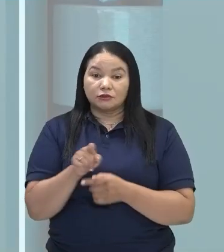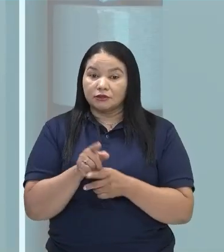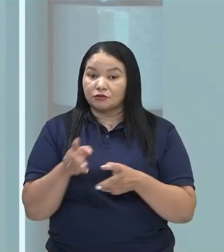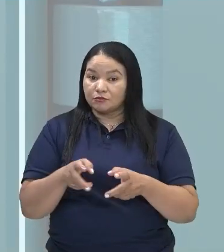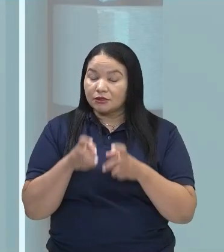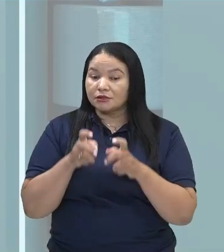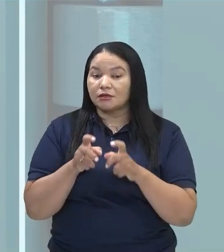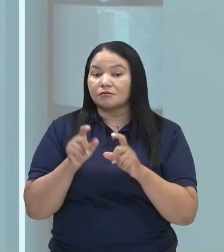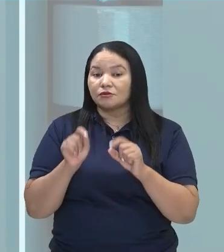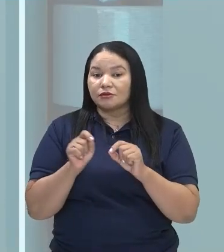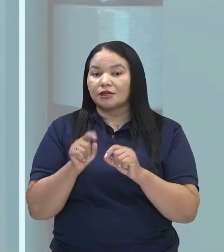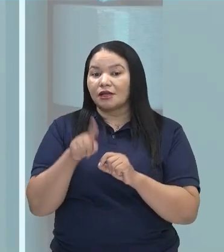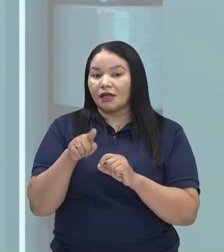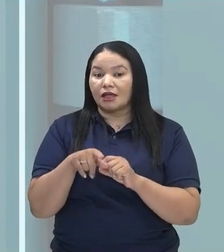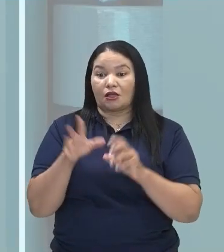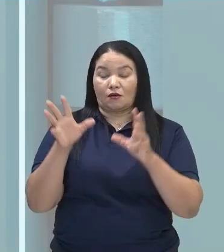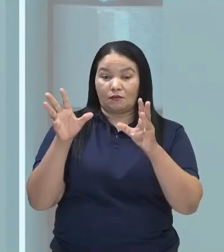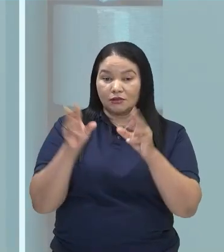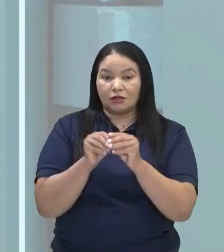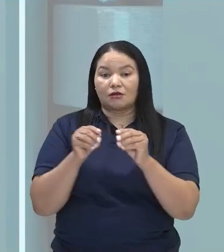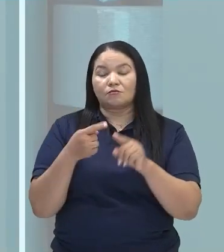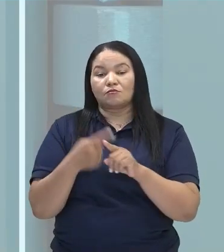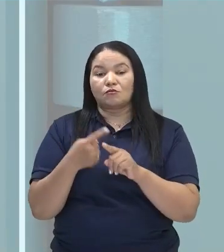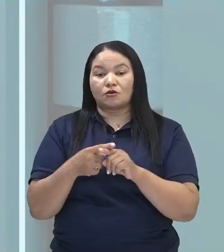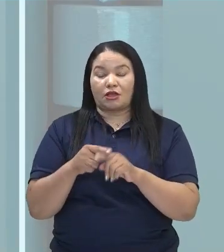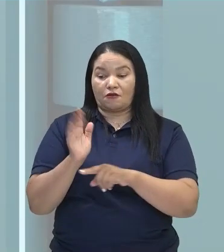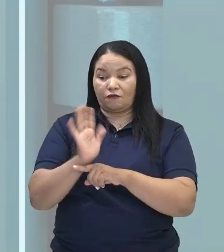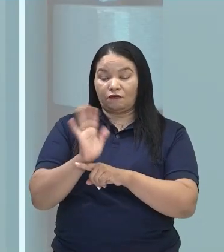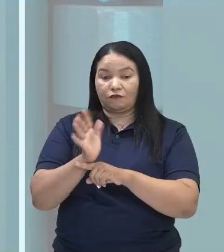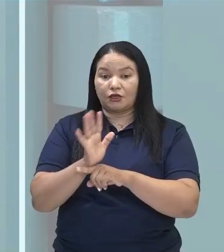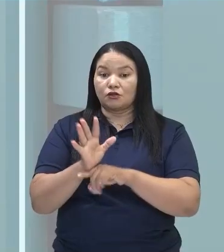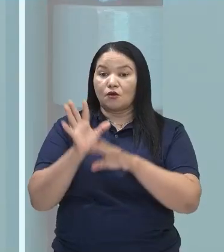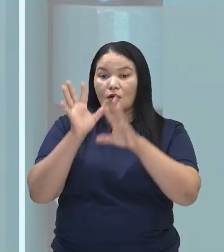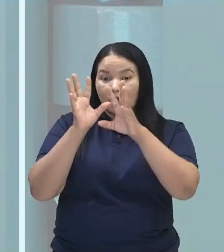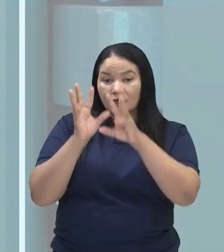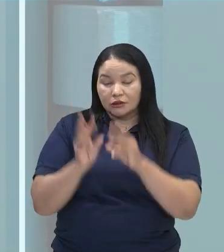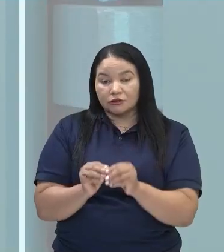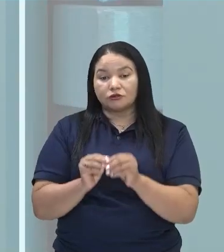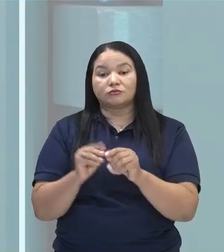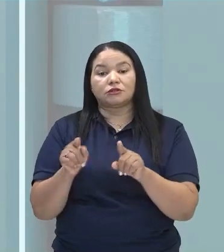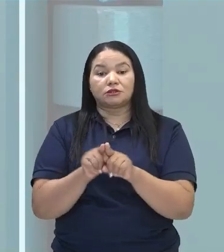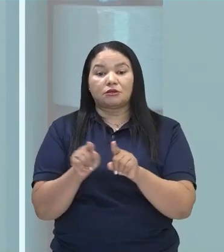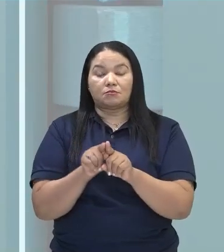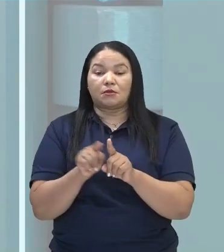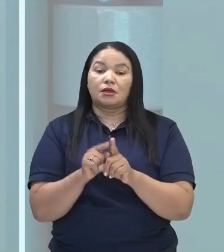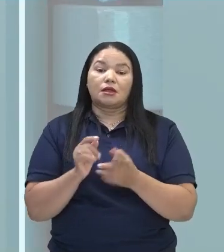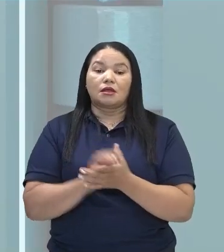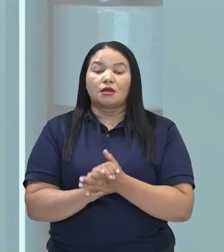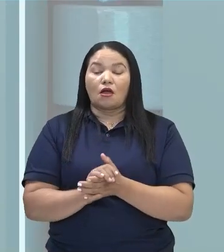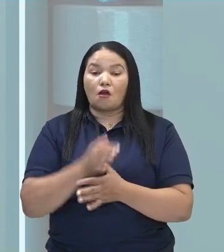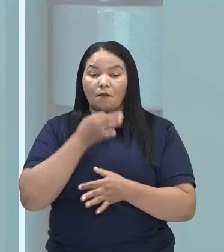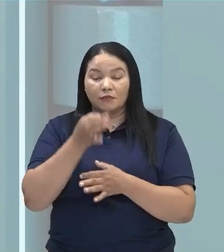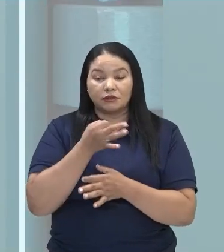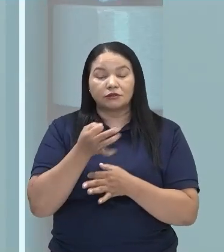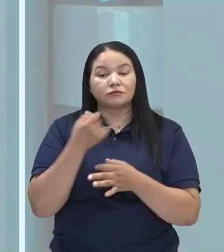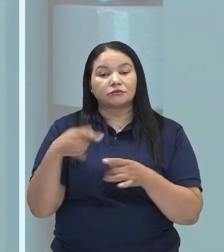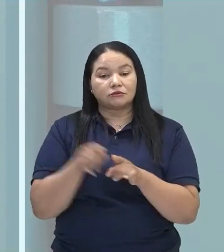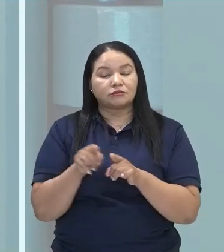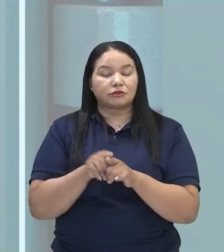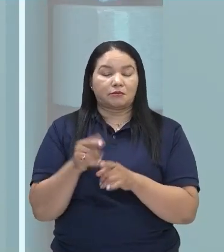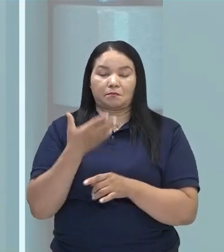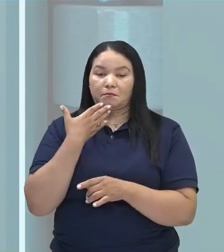resenha porque resume o vídeo e traz posicionamentos, o que é muito bom, o que poderia ser melhor.